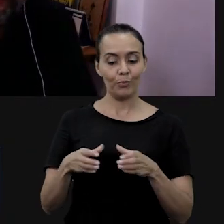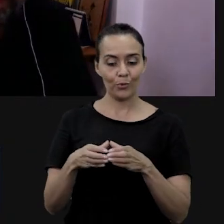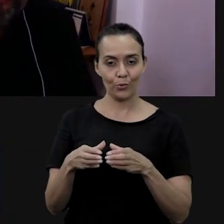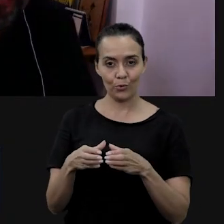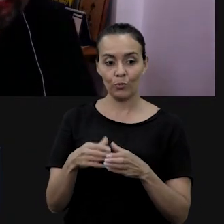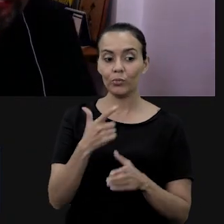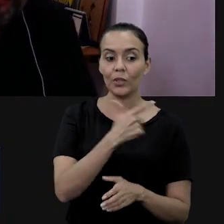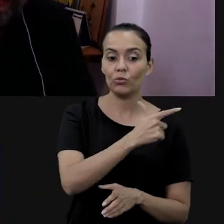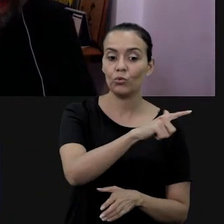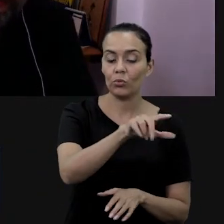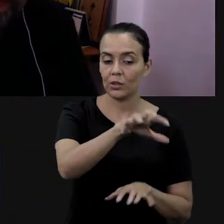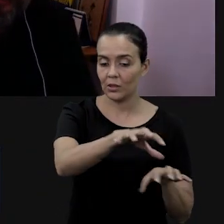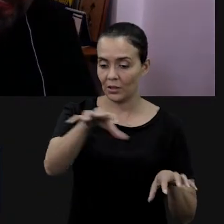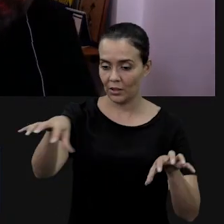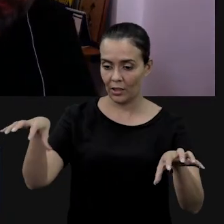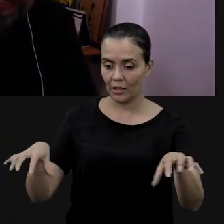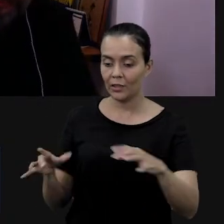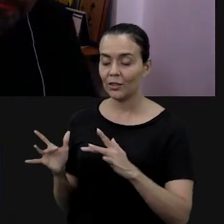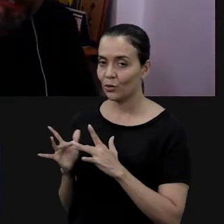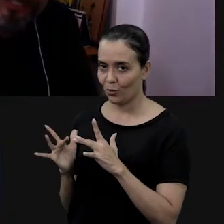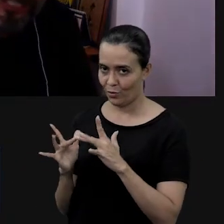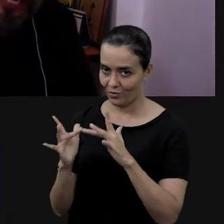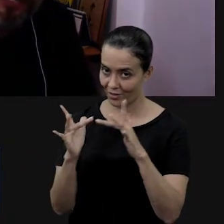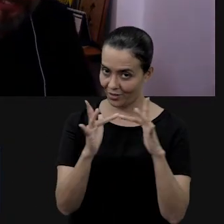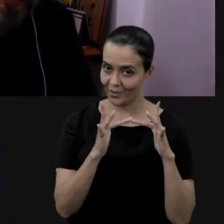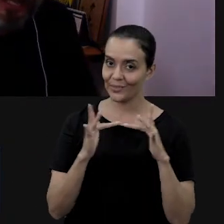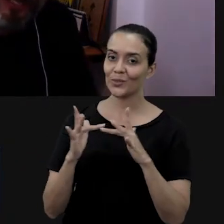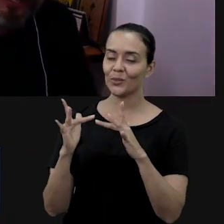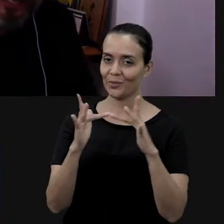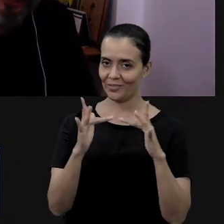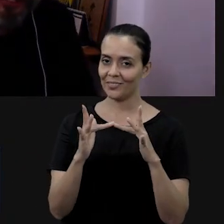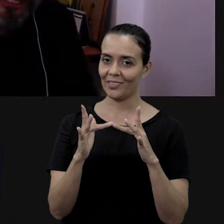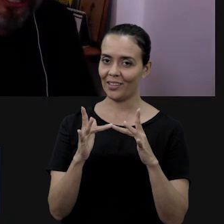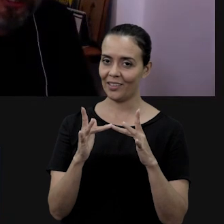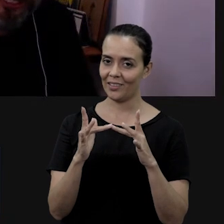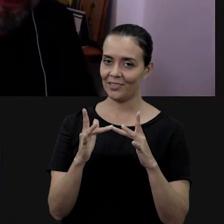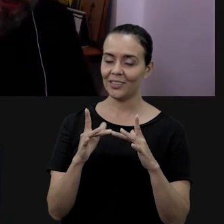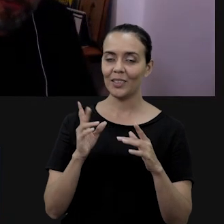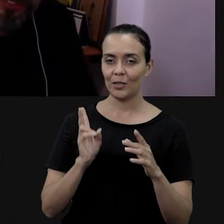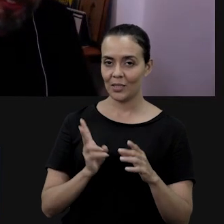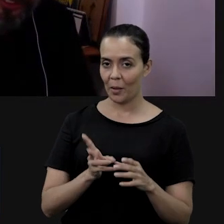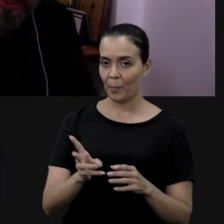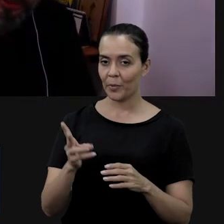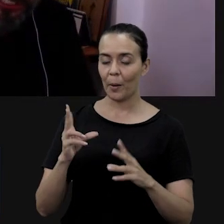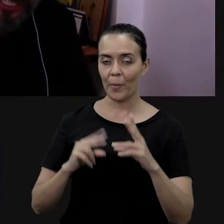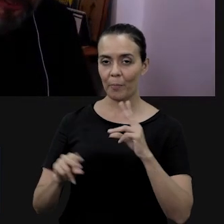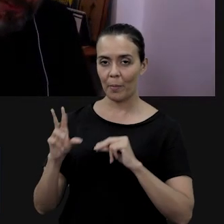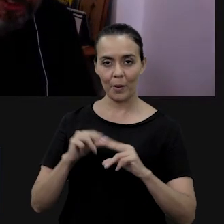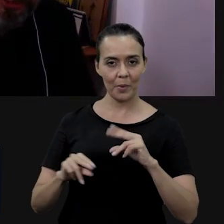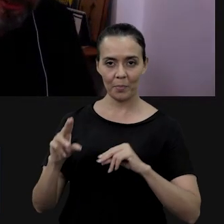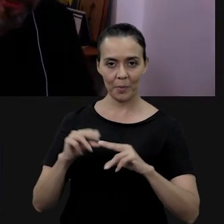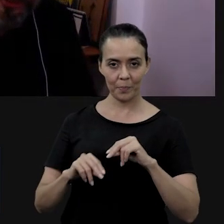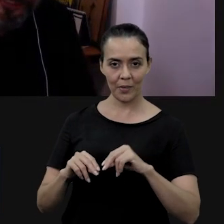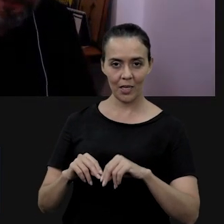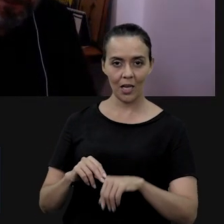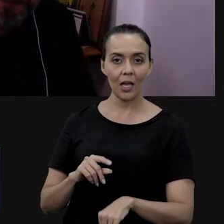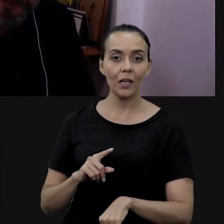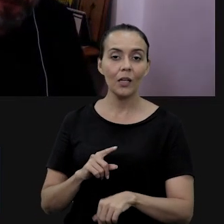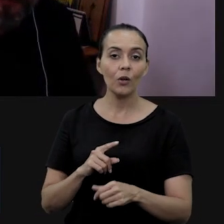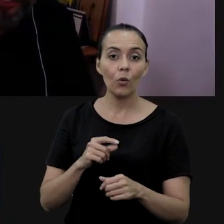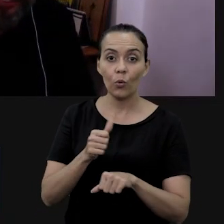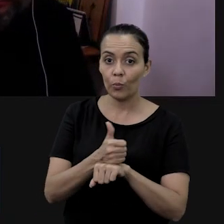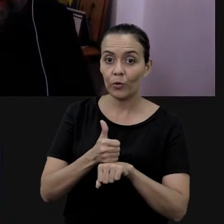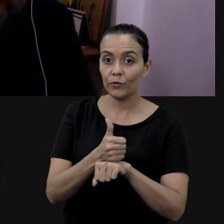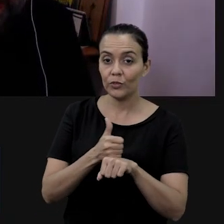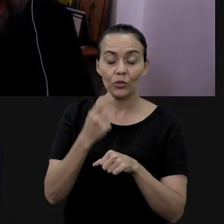Então aí também vai a dica para a turma das outras áreas também, né? Ao se relacionar com os técnicos de som, né?